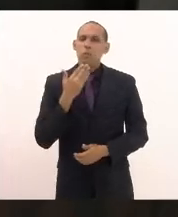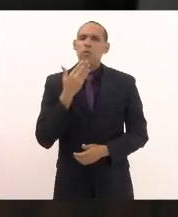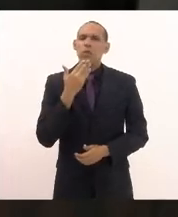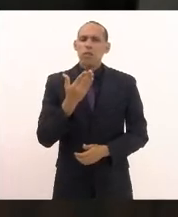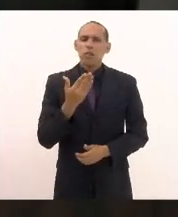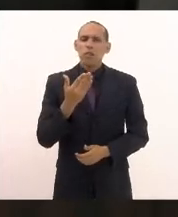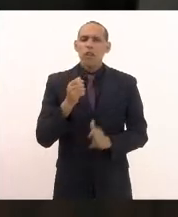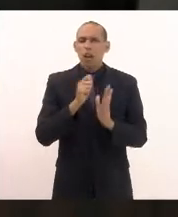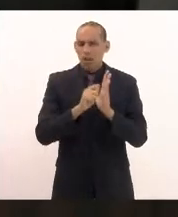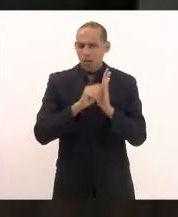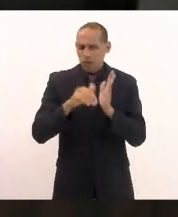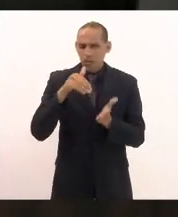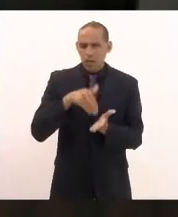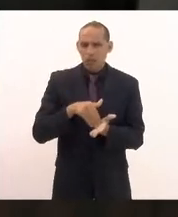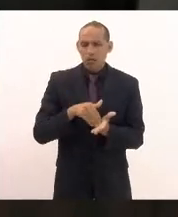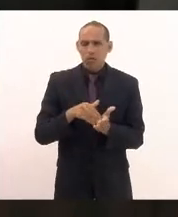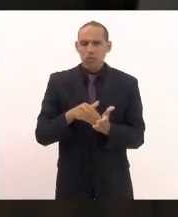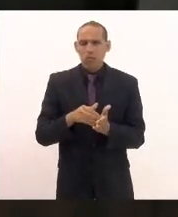forma final de redação.